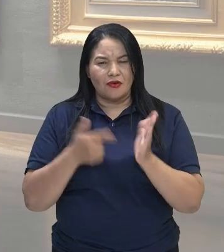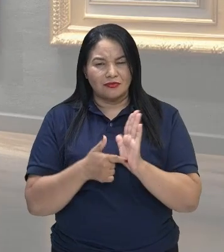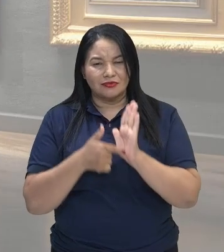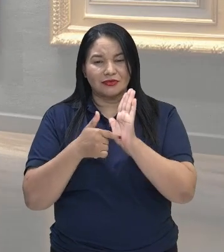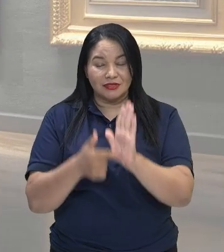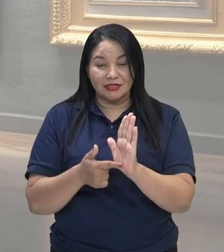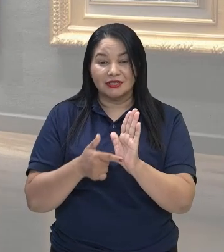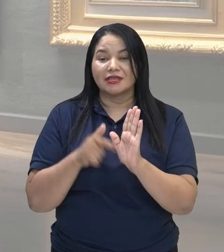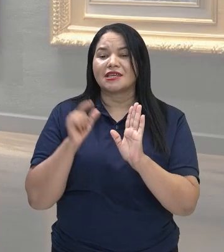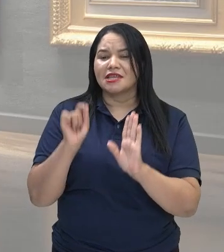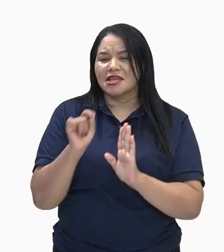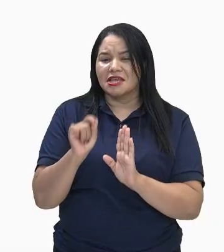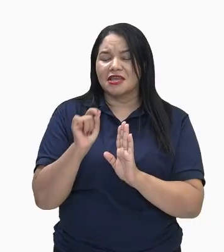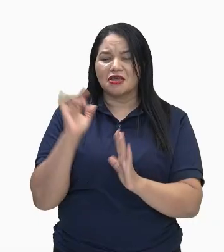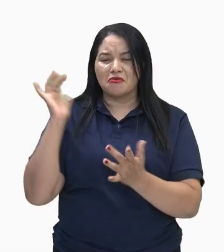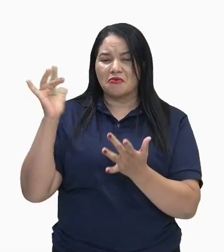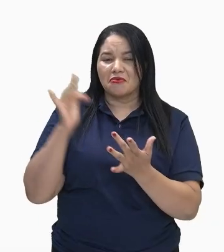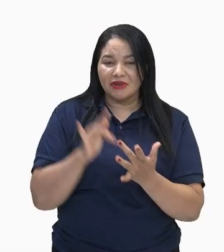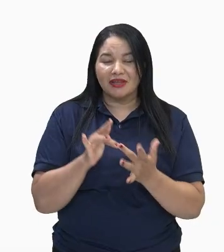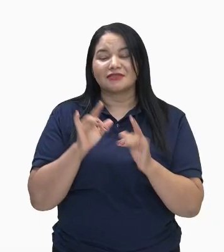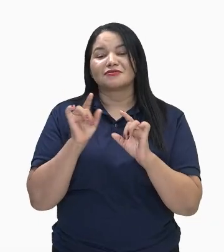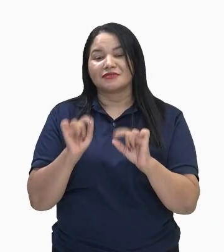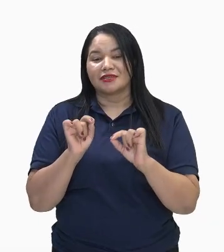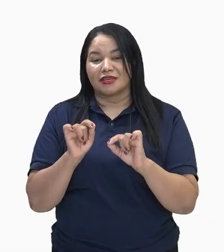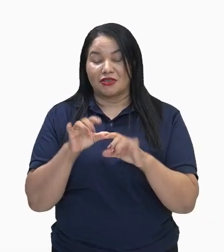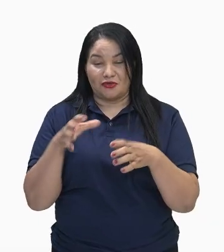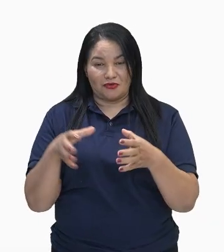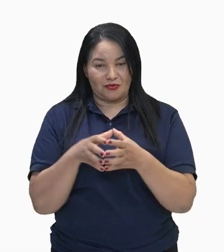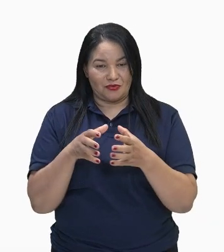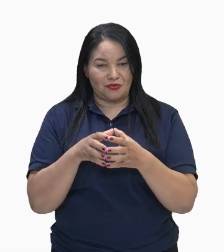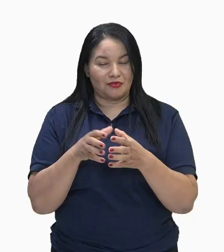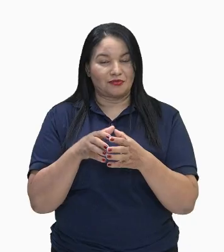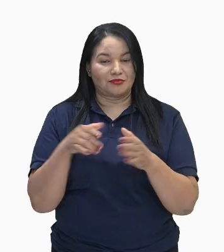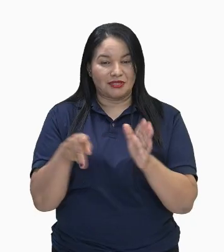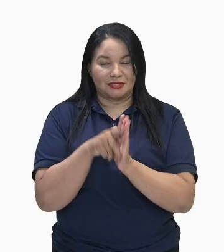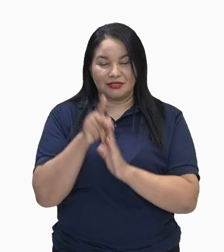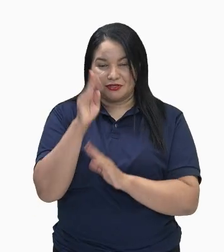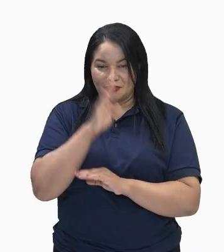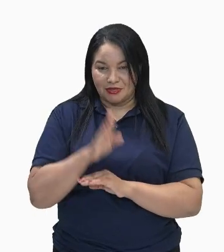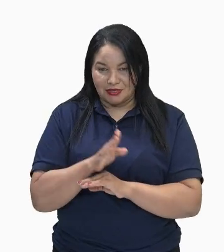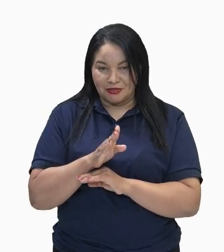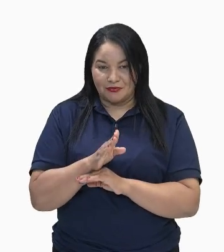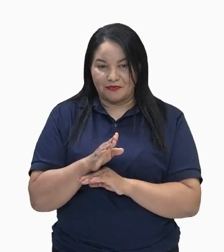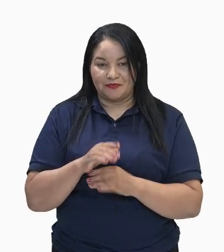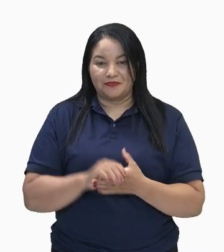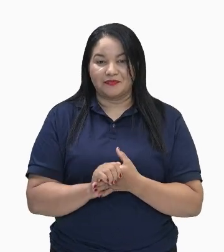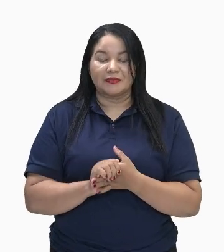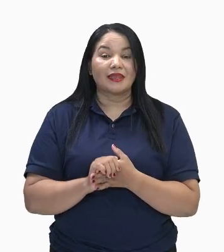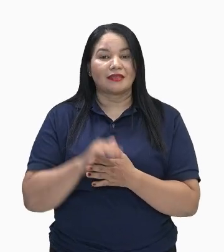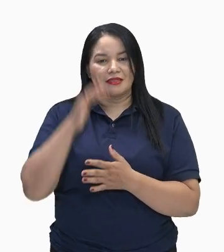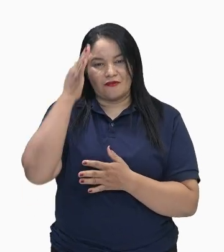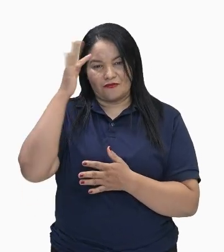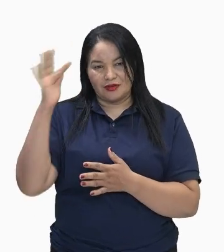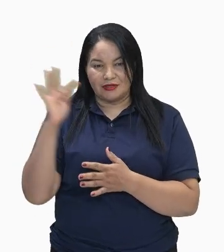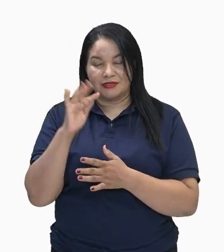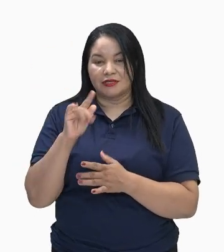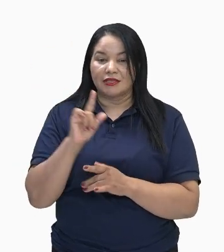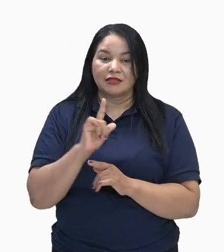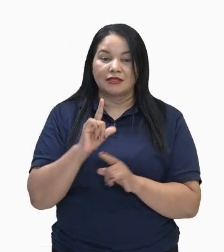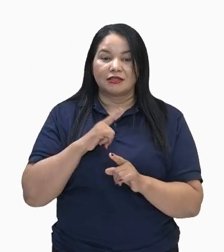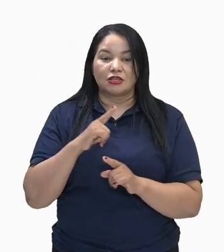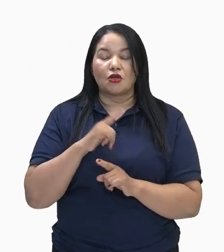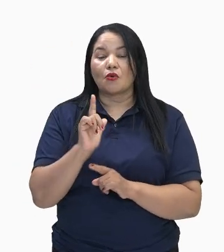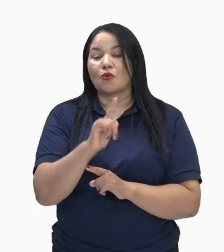esses sociólogos clássicos. Este grupo aqui é no Brasil. Na França, por exemplo, outro autor